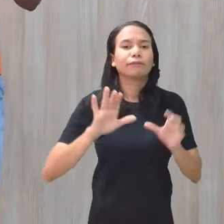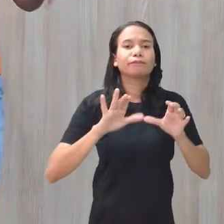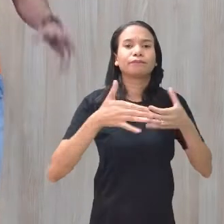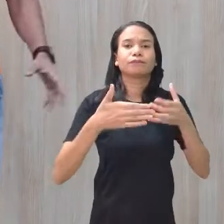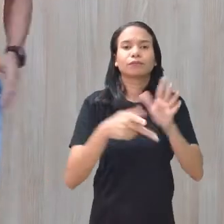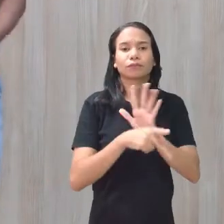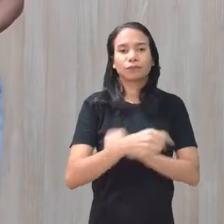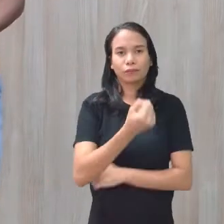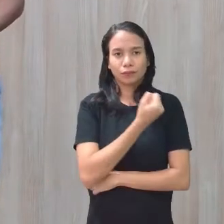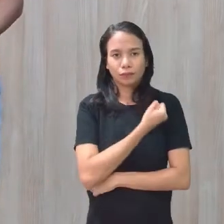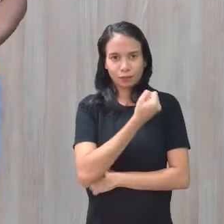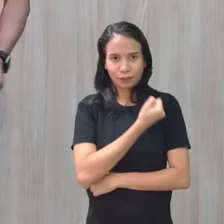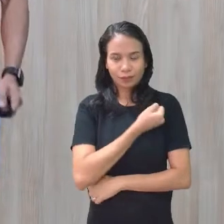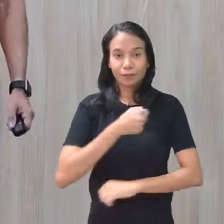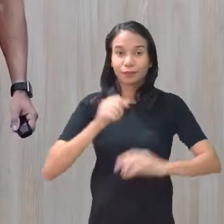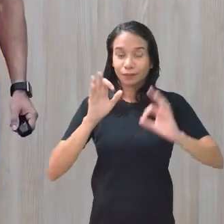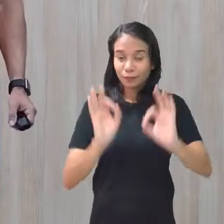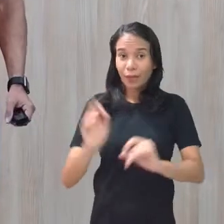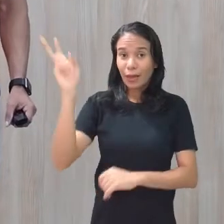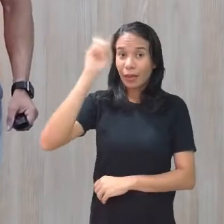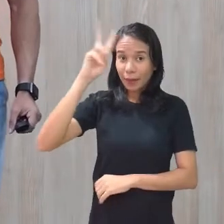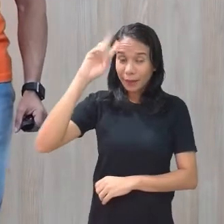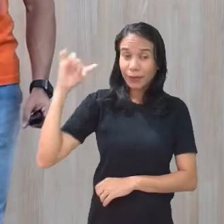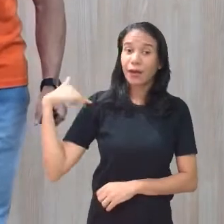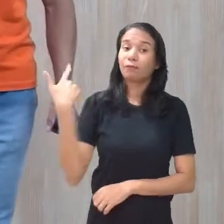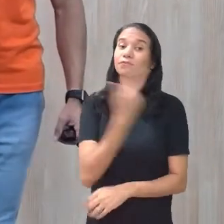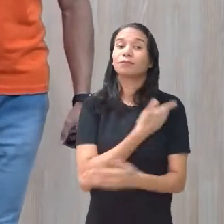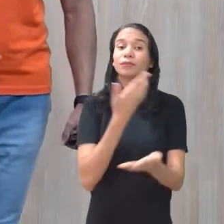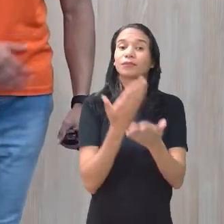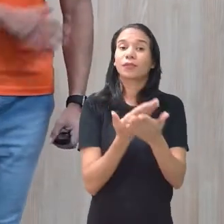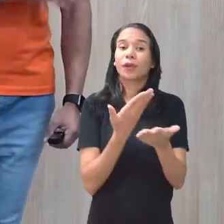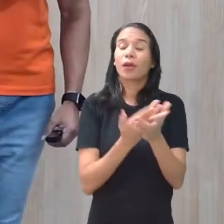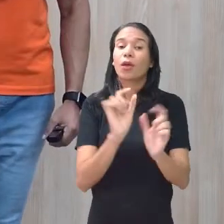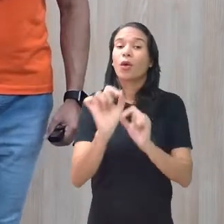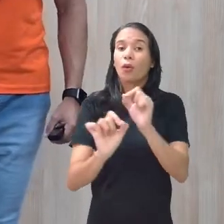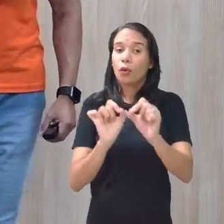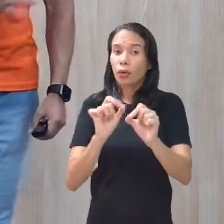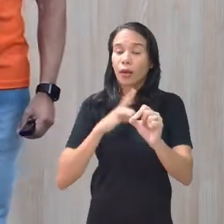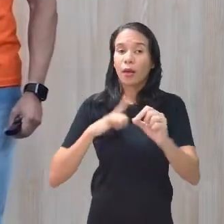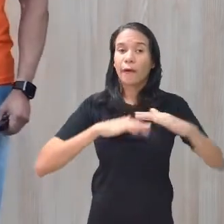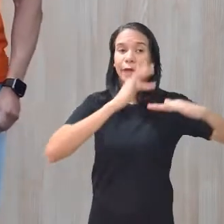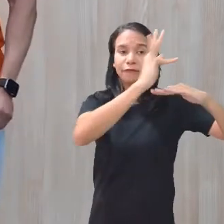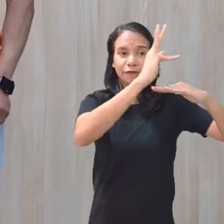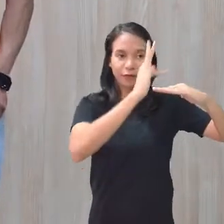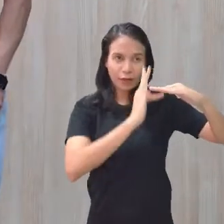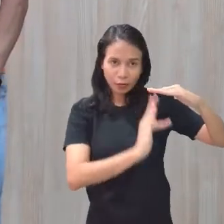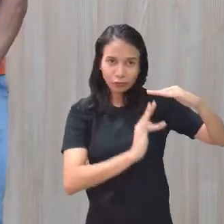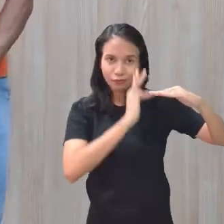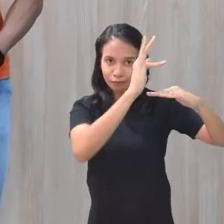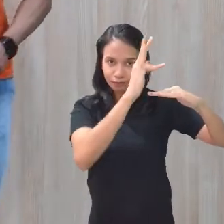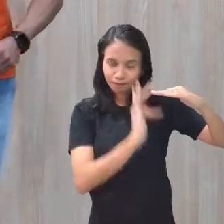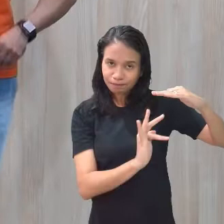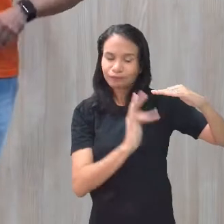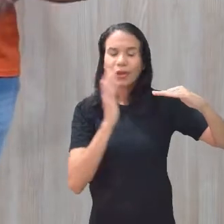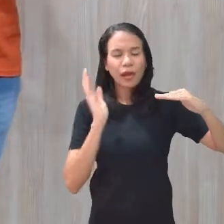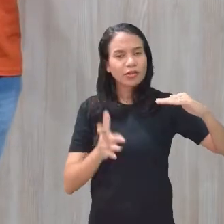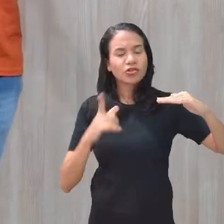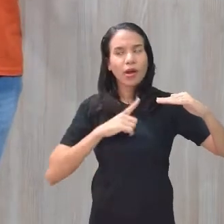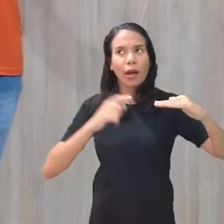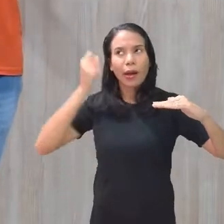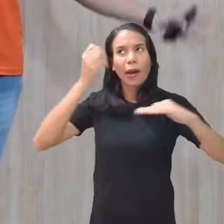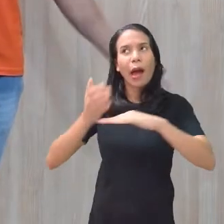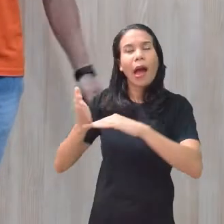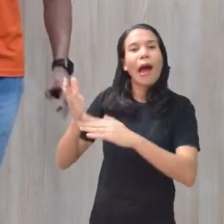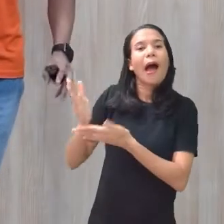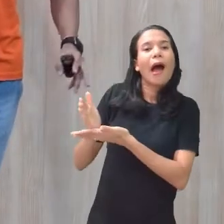conjuntos numéricos, certo? Lembra que estamos estudando aí a parte de frações, né? A gente já veio aí de uma